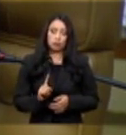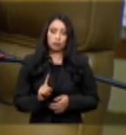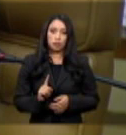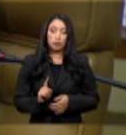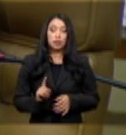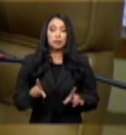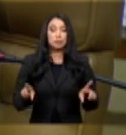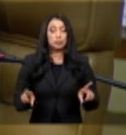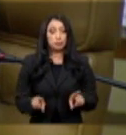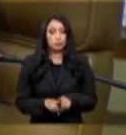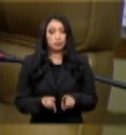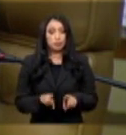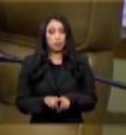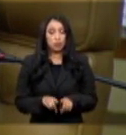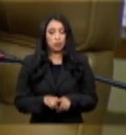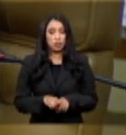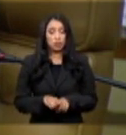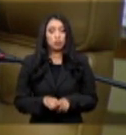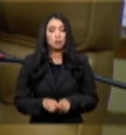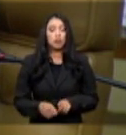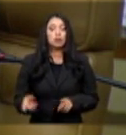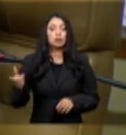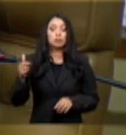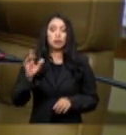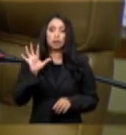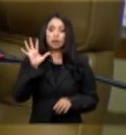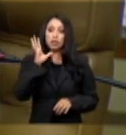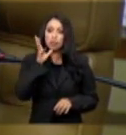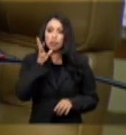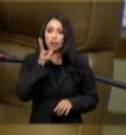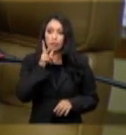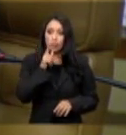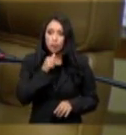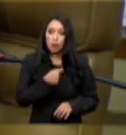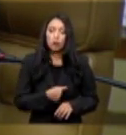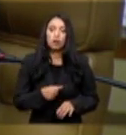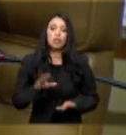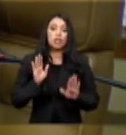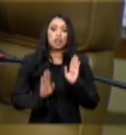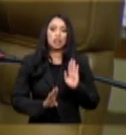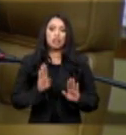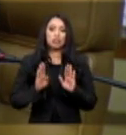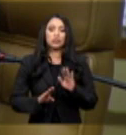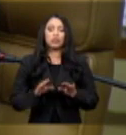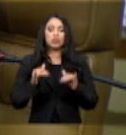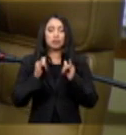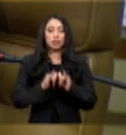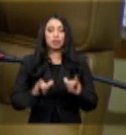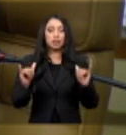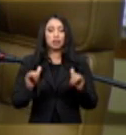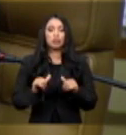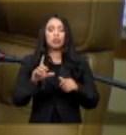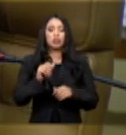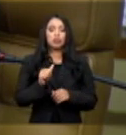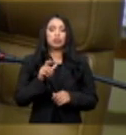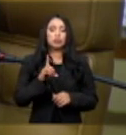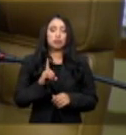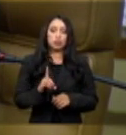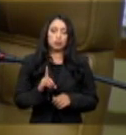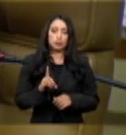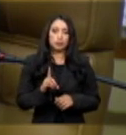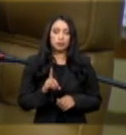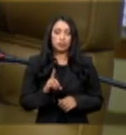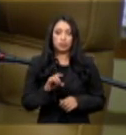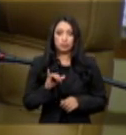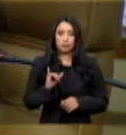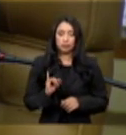também que, por arrastamento, nós algumas vezes declaramos a inconstitucionalidade de normas que, numa